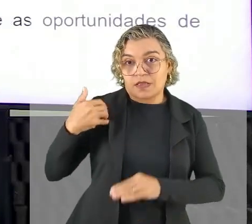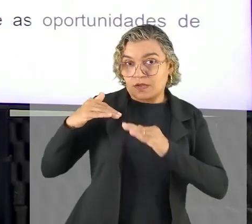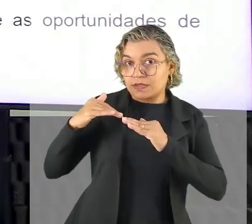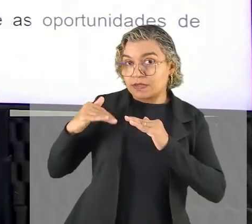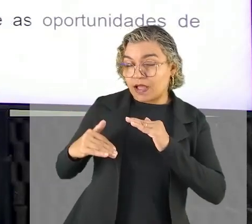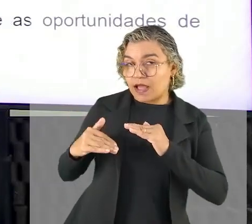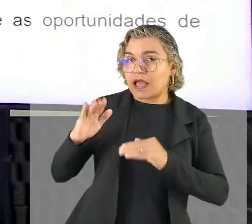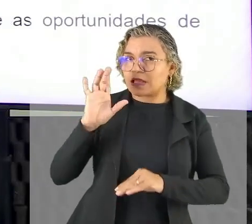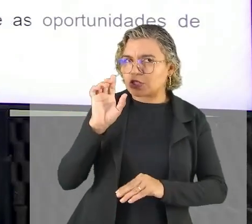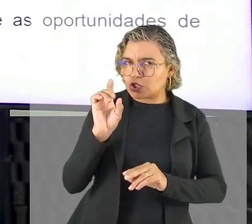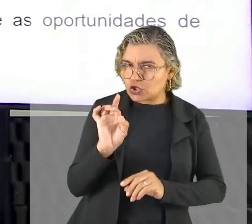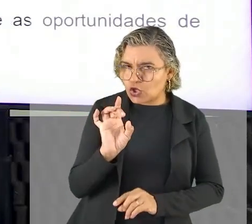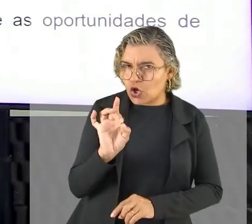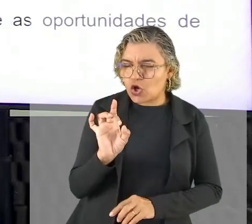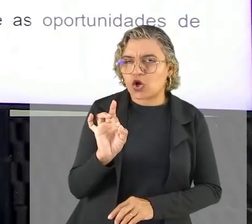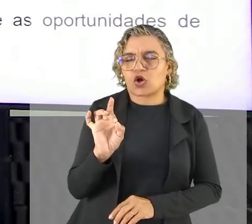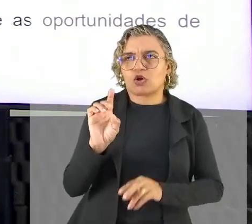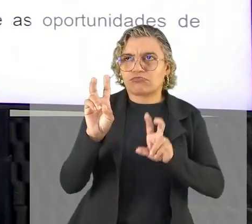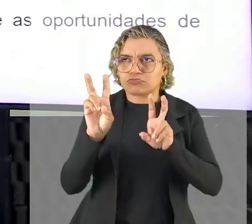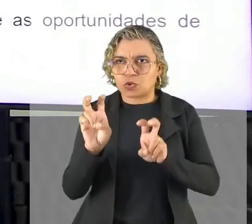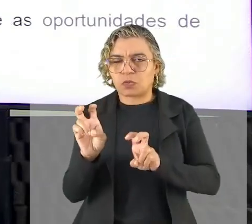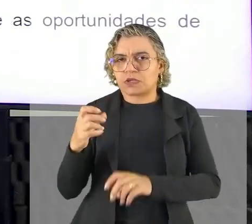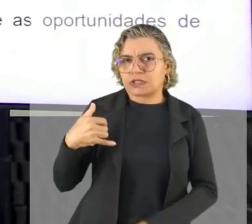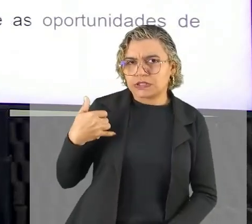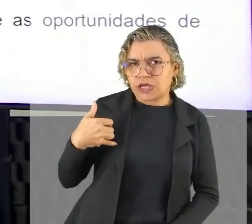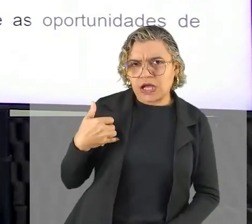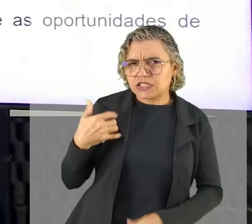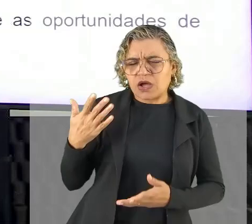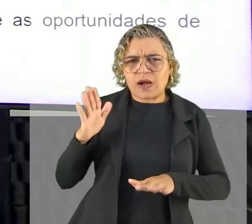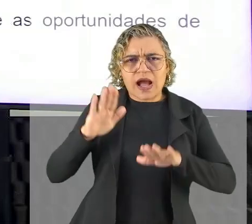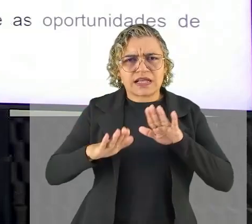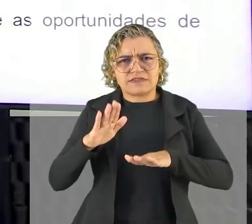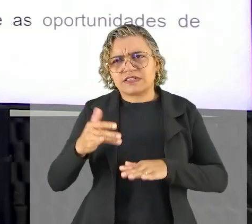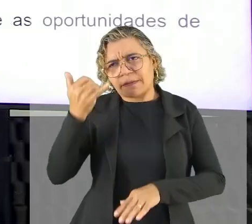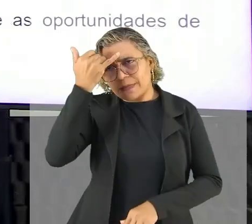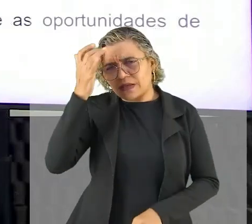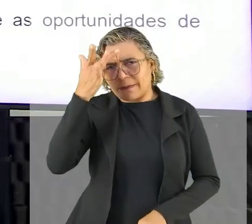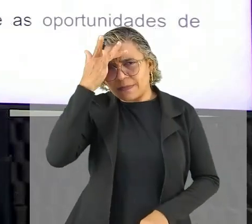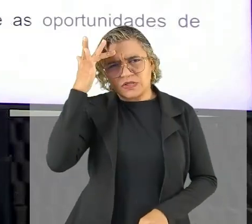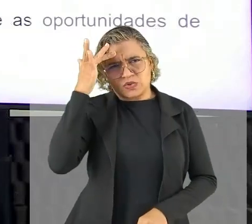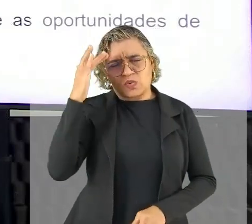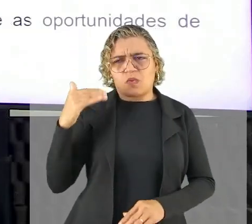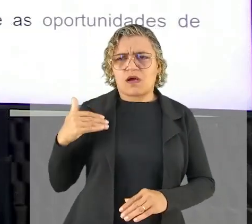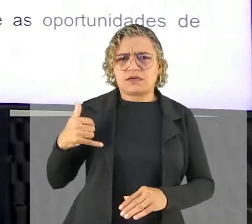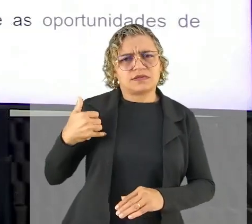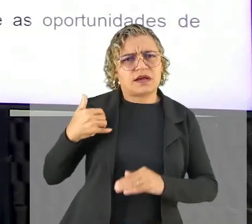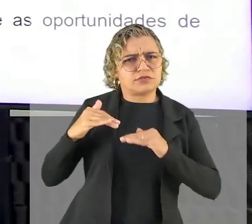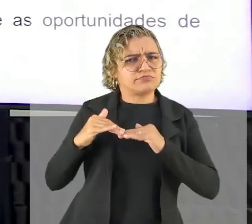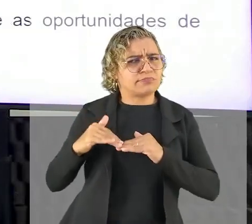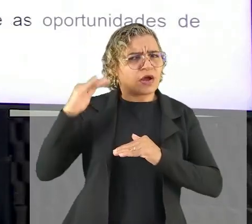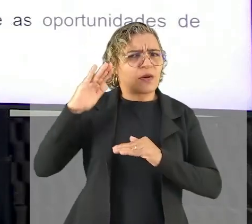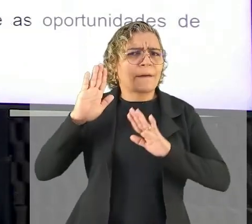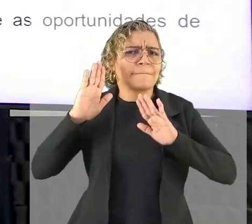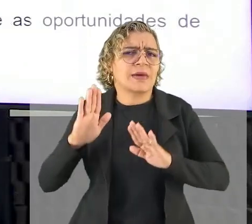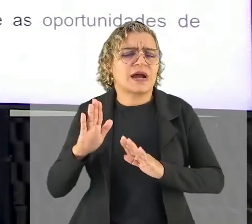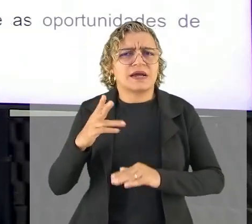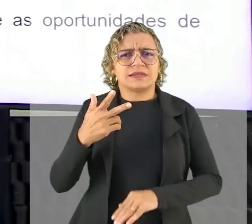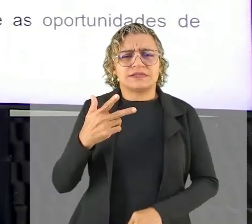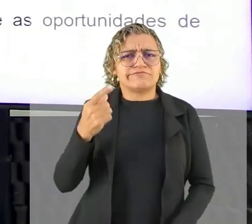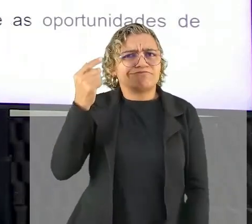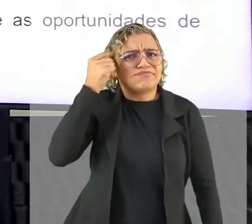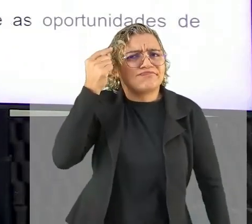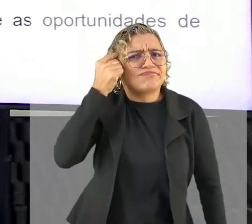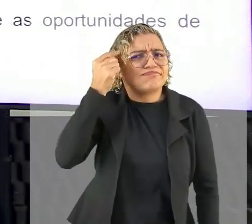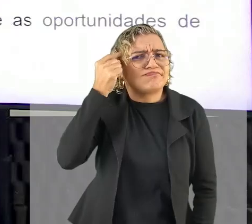respeito à idade. Esse estado de tutelamento de menoridade, uma pessoa pode se encontrar inclusive na velhice. Beleza? Então não se confundam com